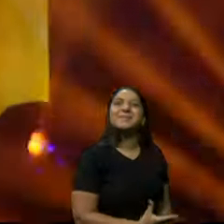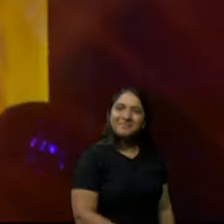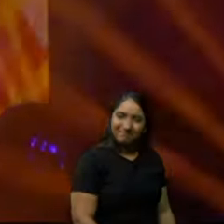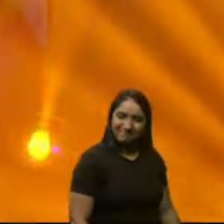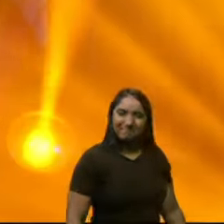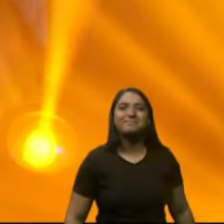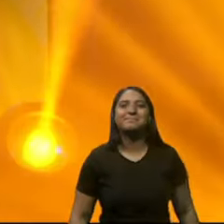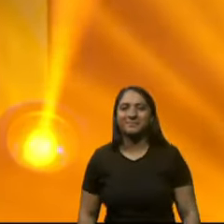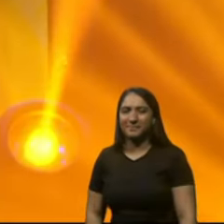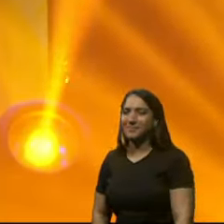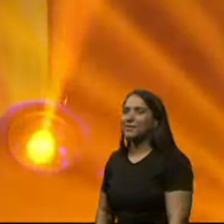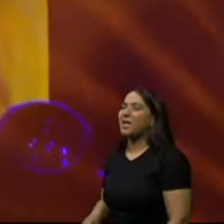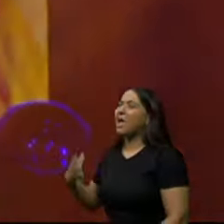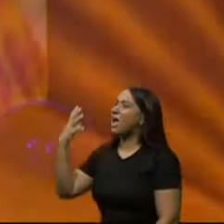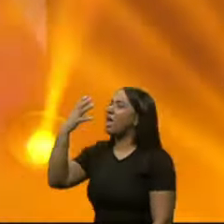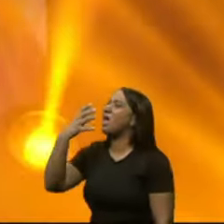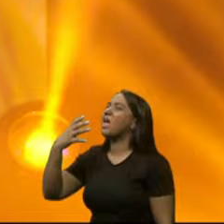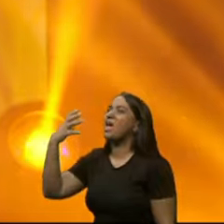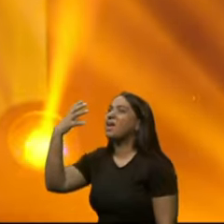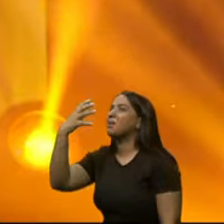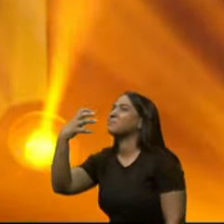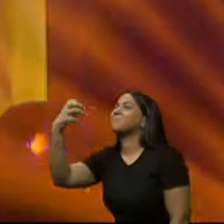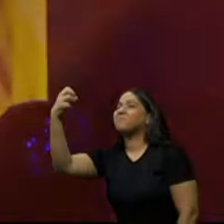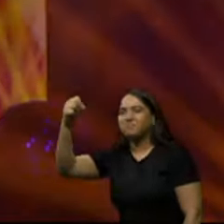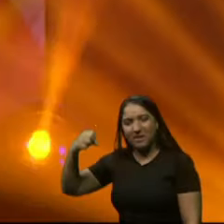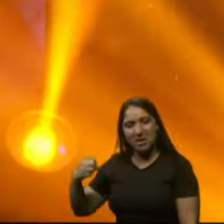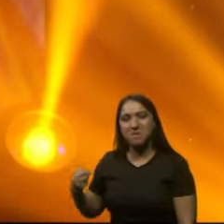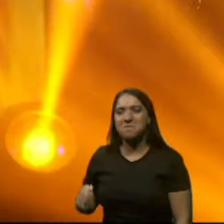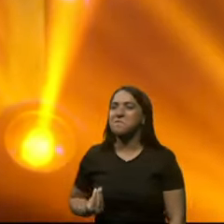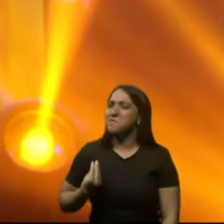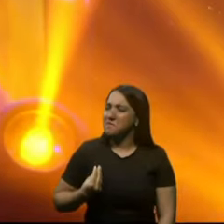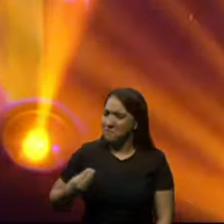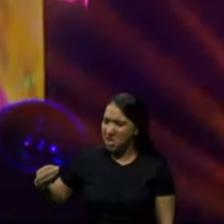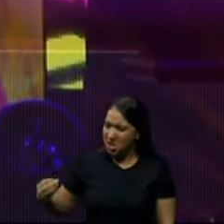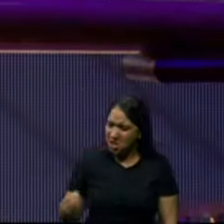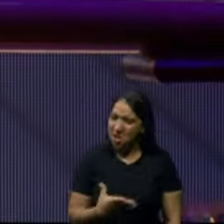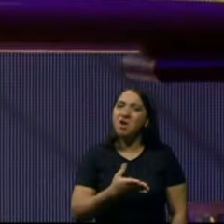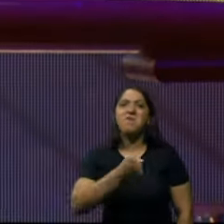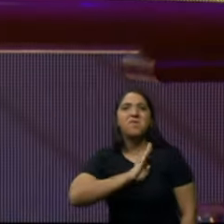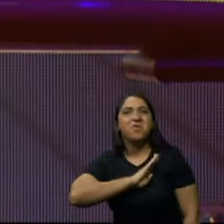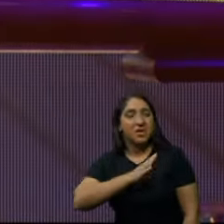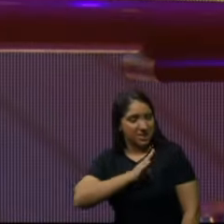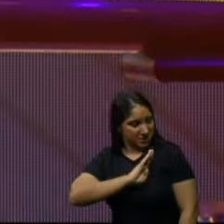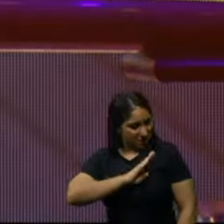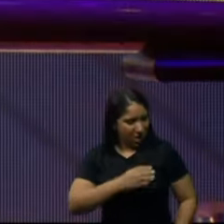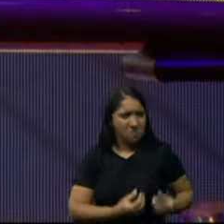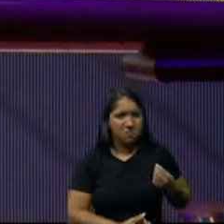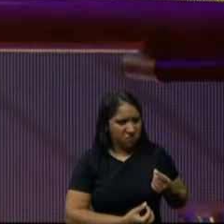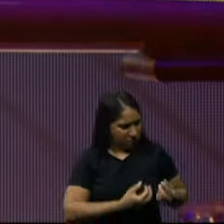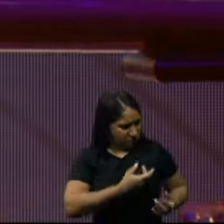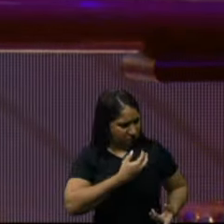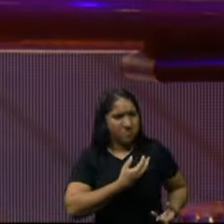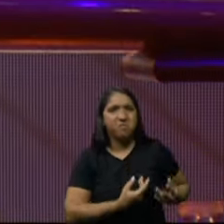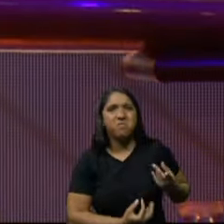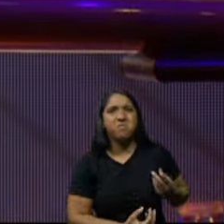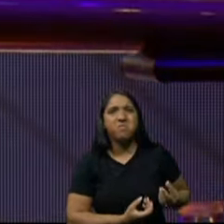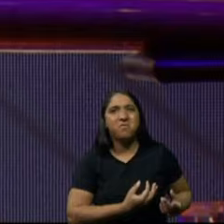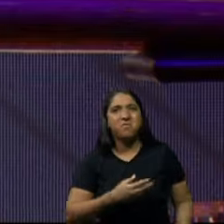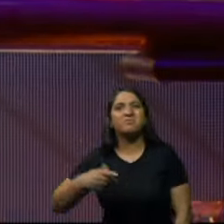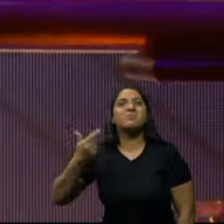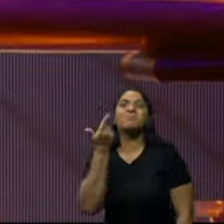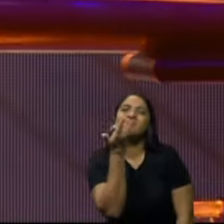me apaixonar por ti faço coração de todo